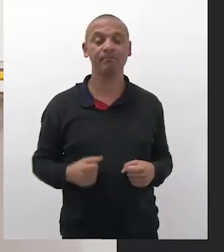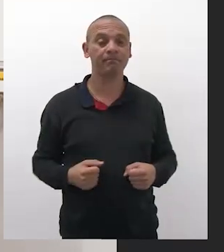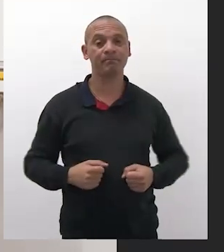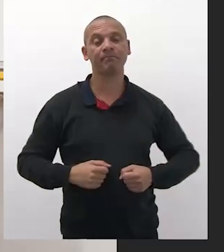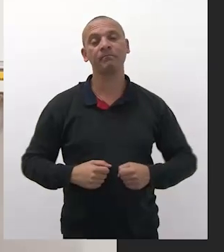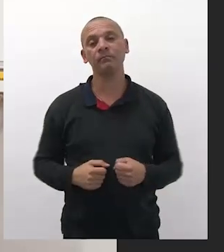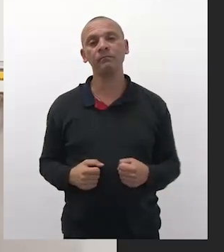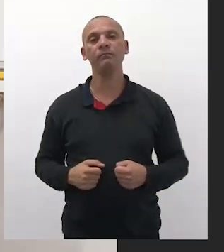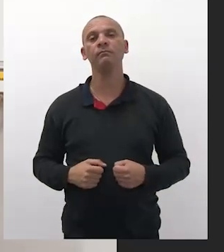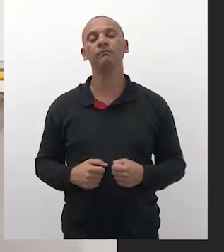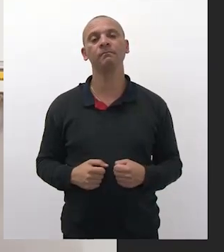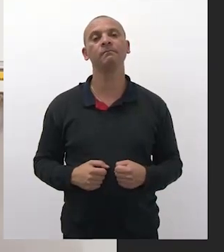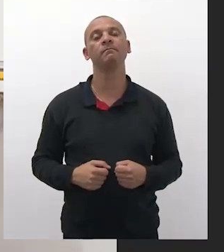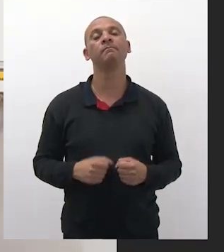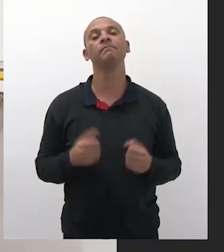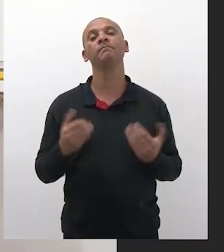seletiva.